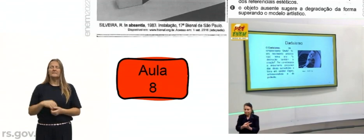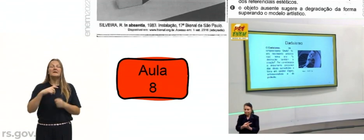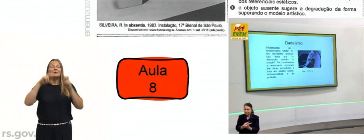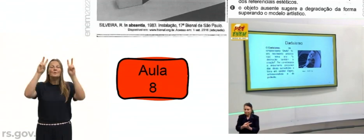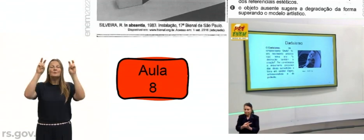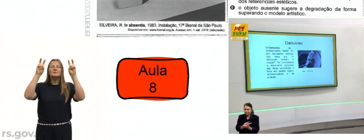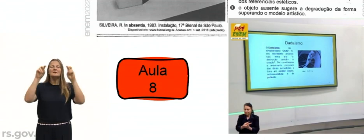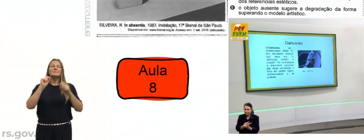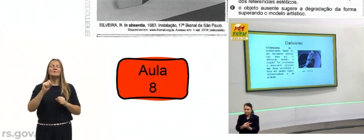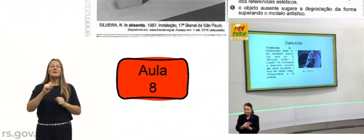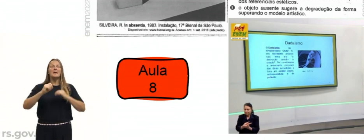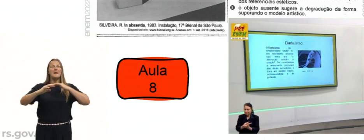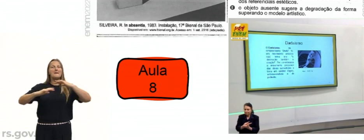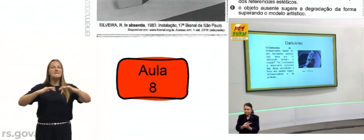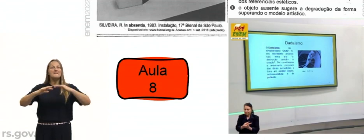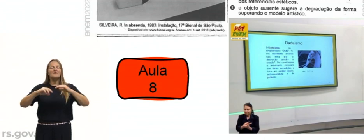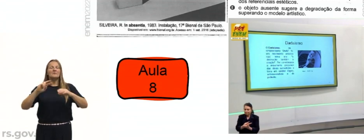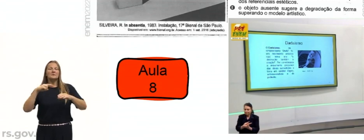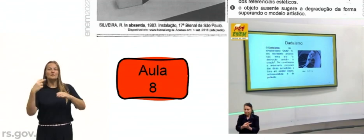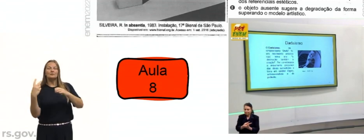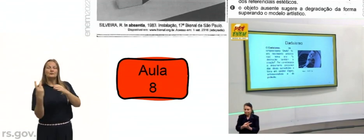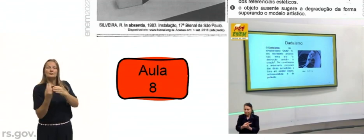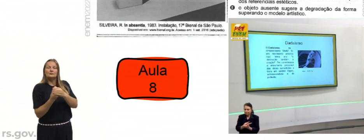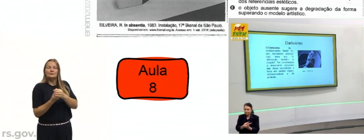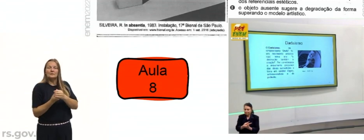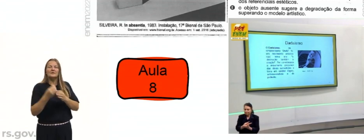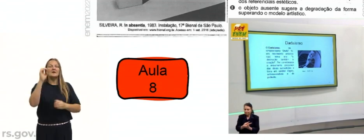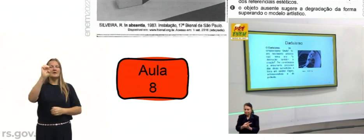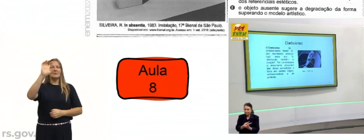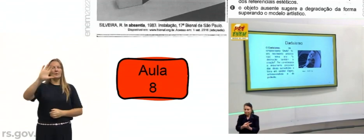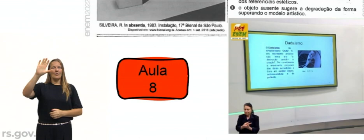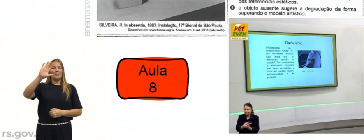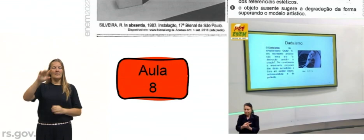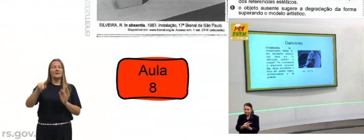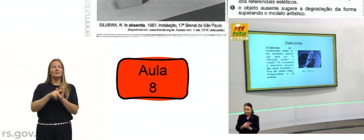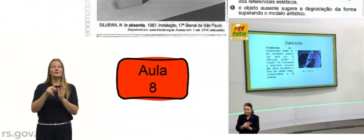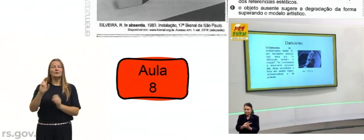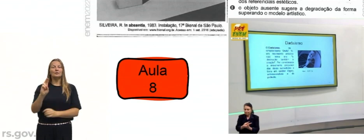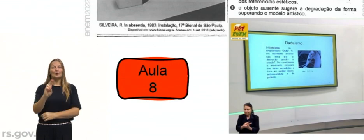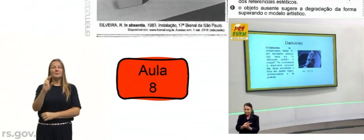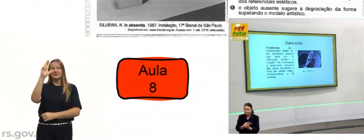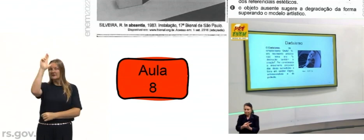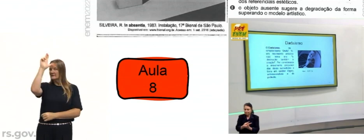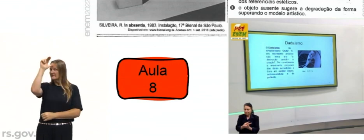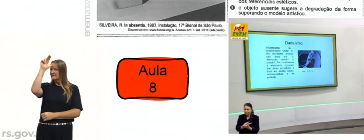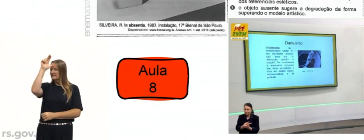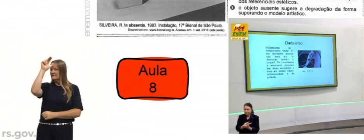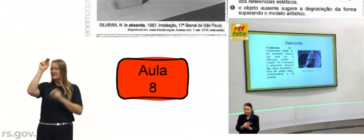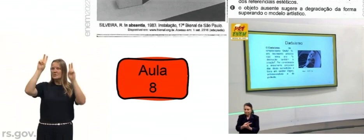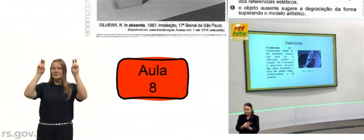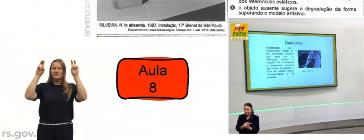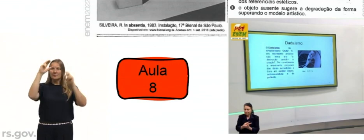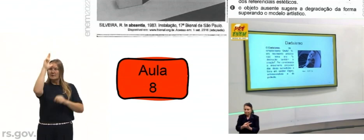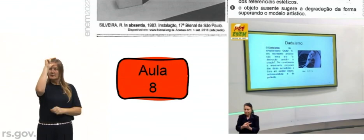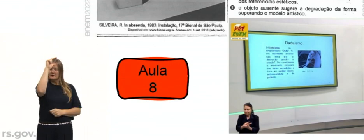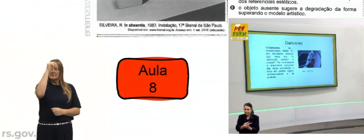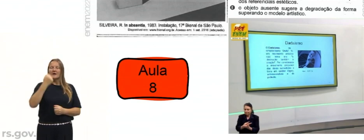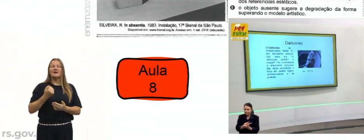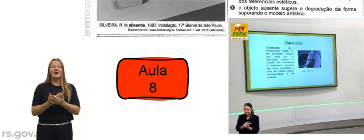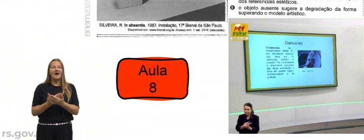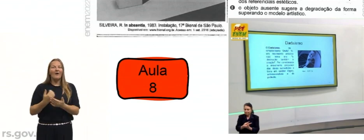sobre um dos movimentos da Vanguarda europeia né E era sobre o dadaísmo E sobre isso ele vai falar na aula 8